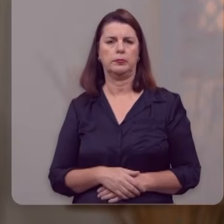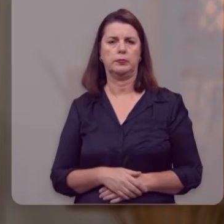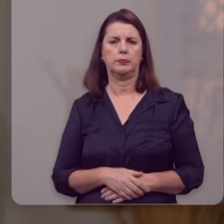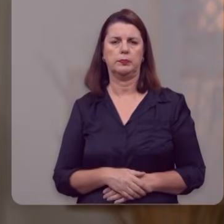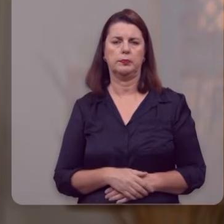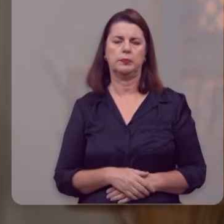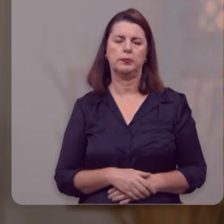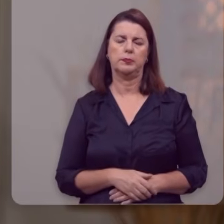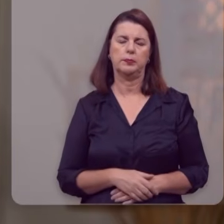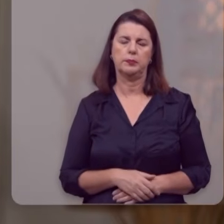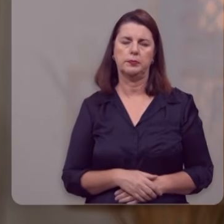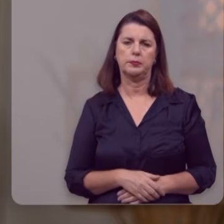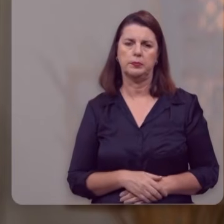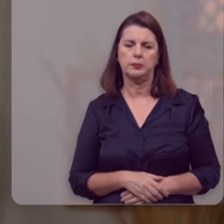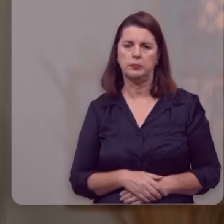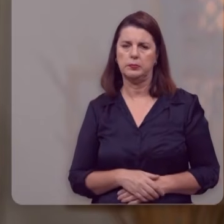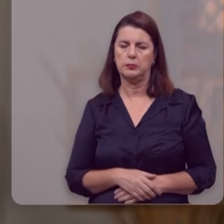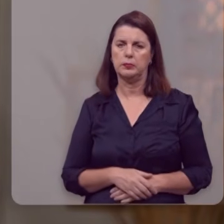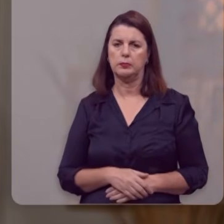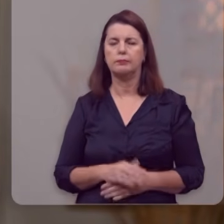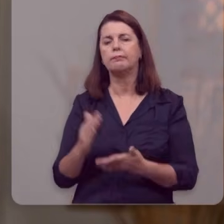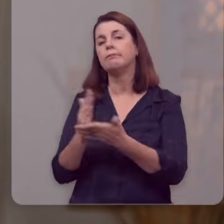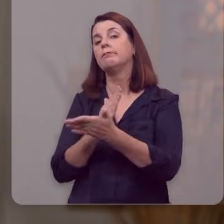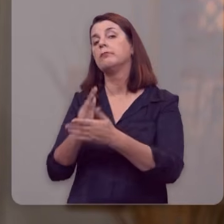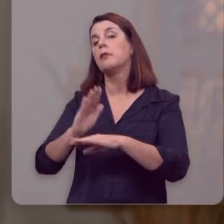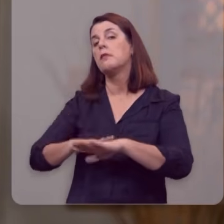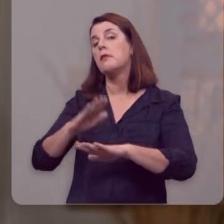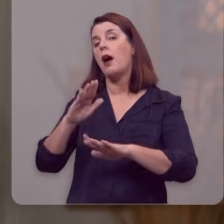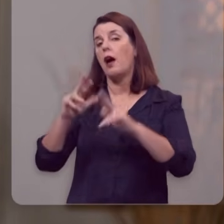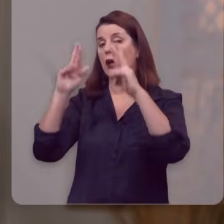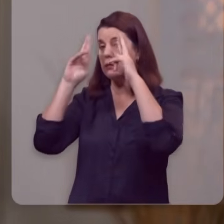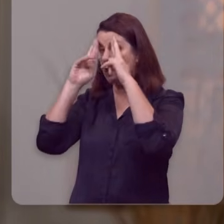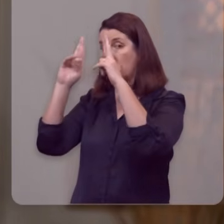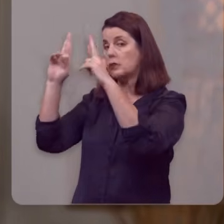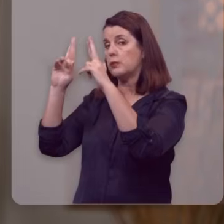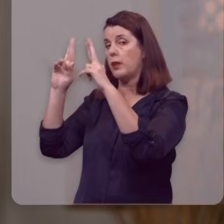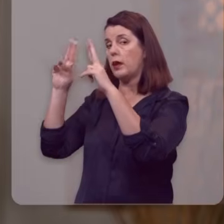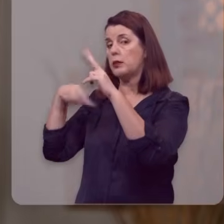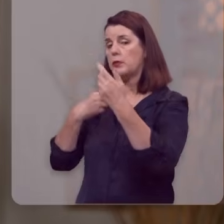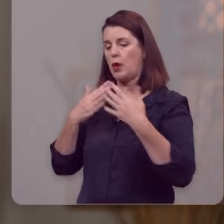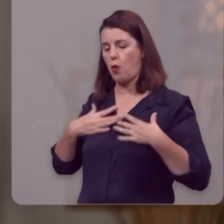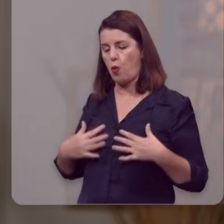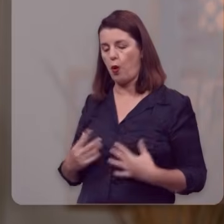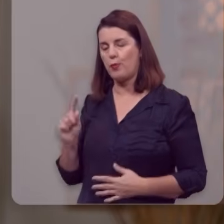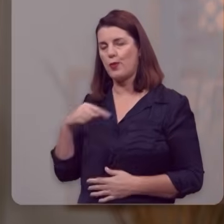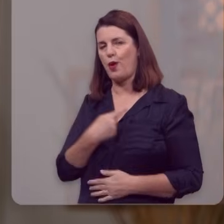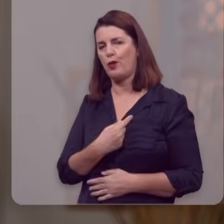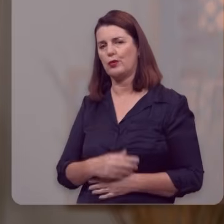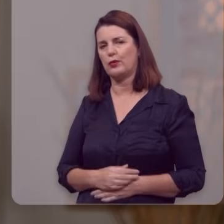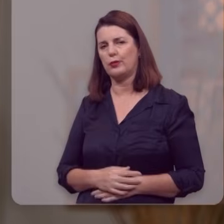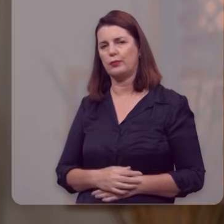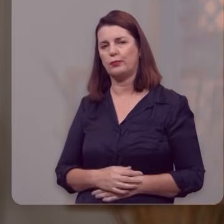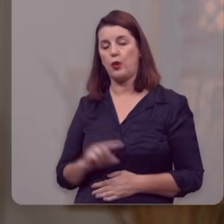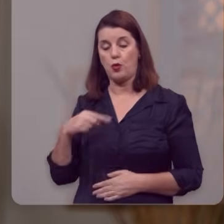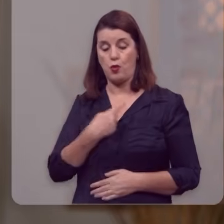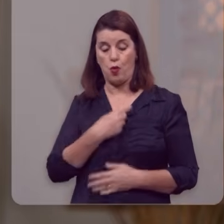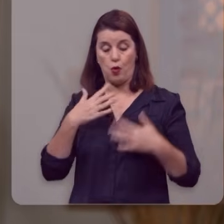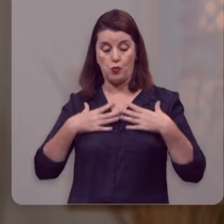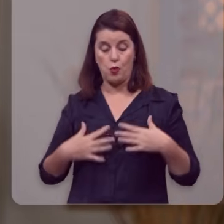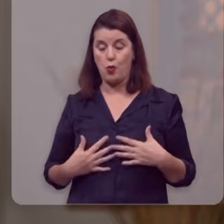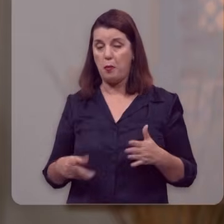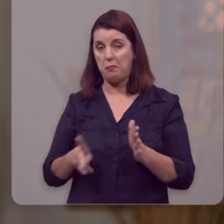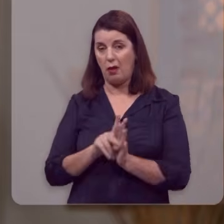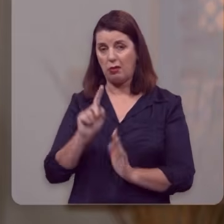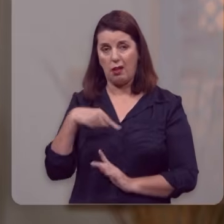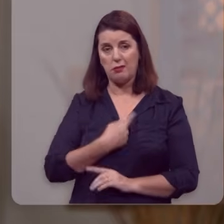de profanação. Mas muito mais reverência deveríamos ter com o nosso corpo. O nosso corpo não